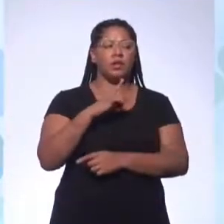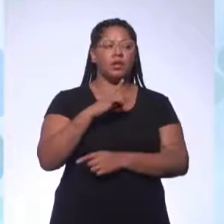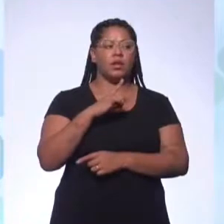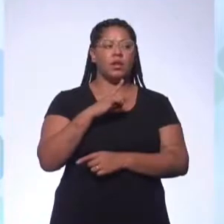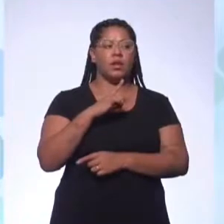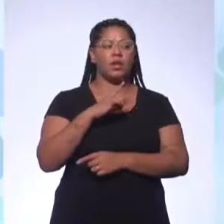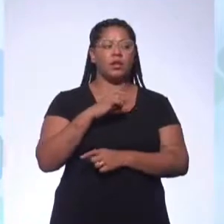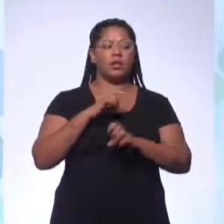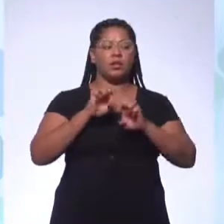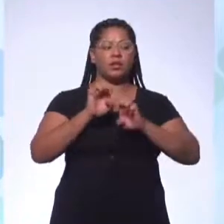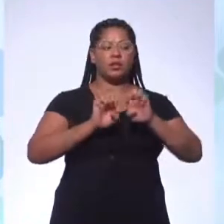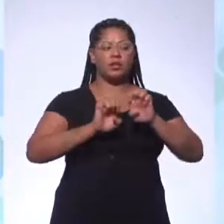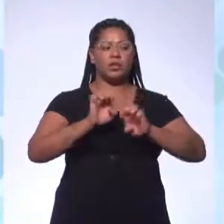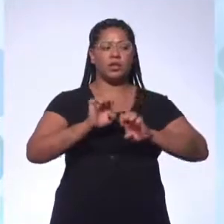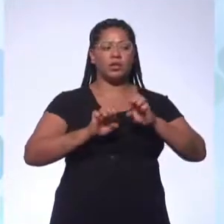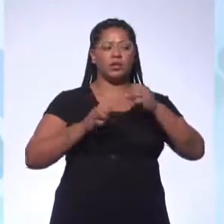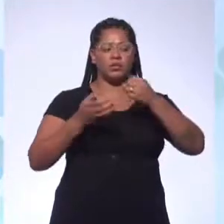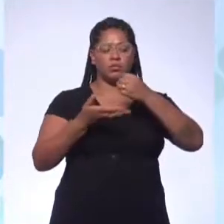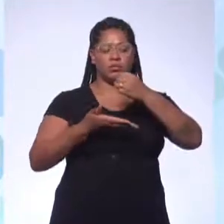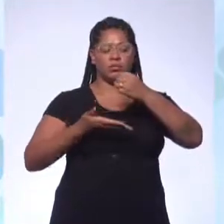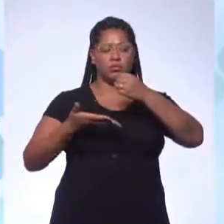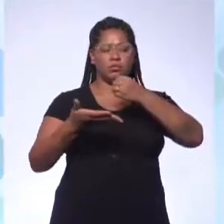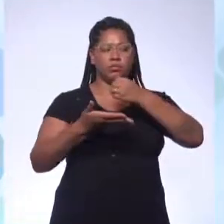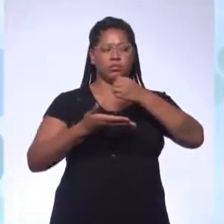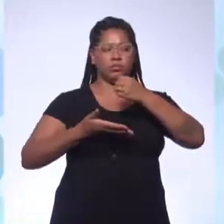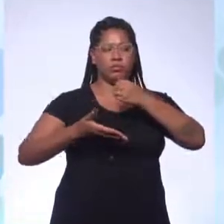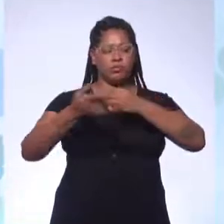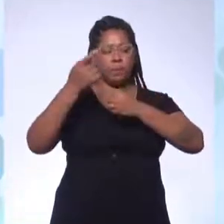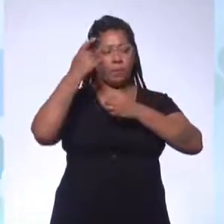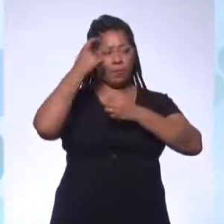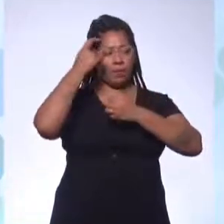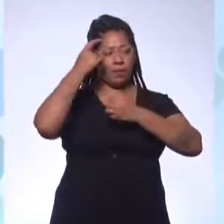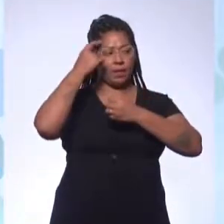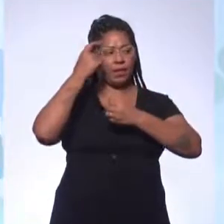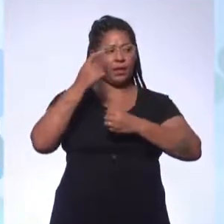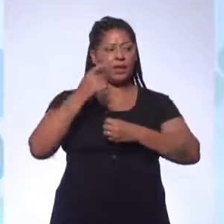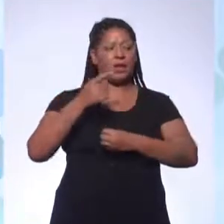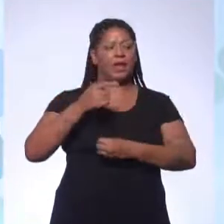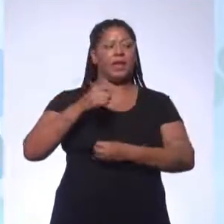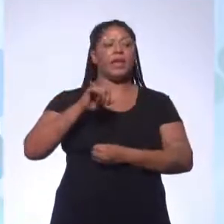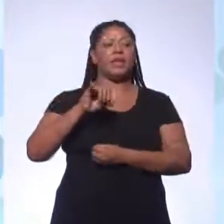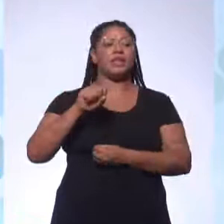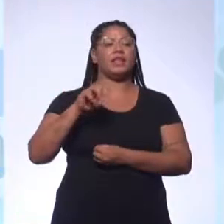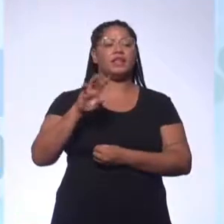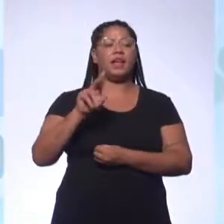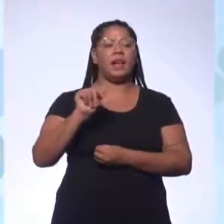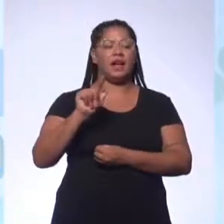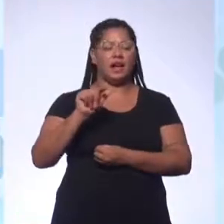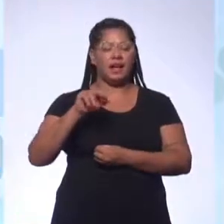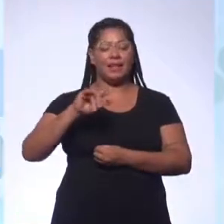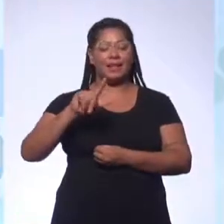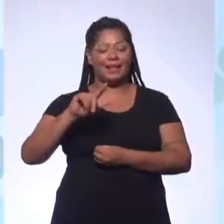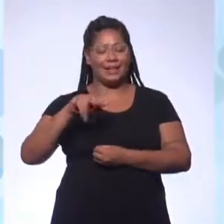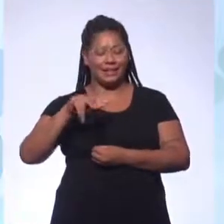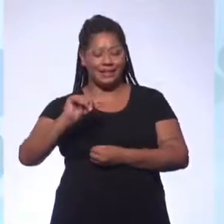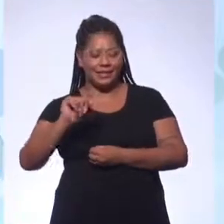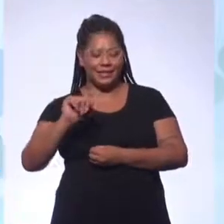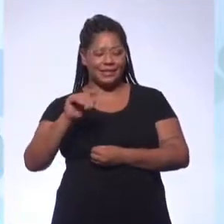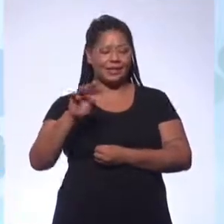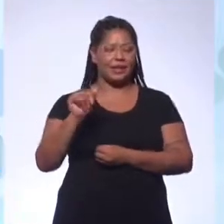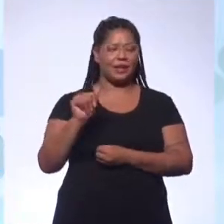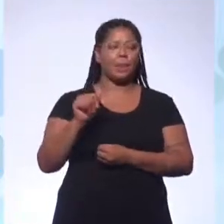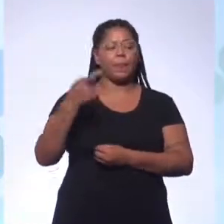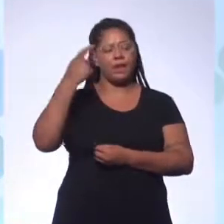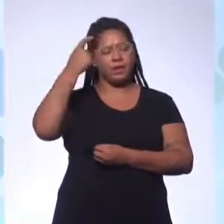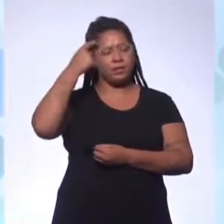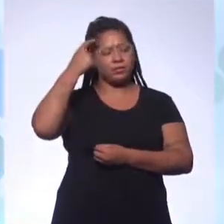estruturados debaixo de uma mentalidade stalinista, e que agora toda essa estrutura do pensamento social, da ação